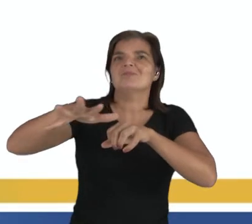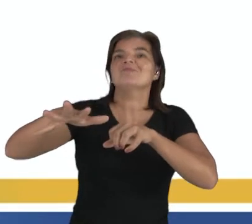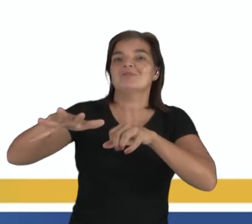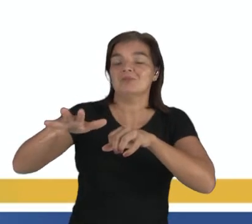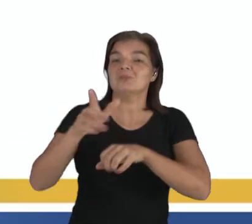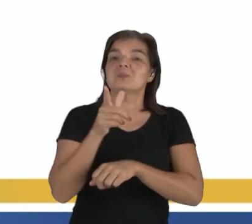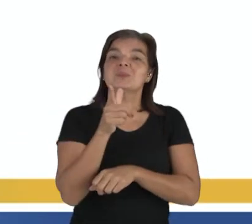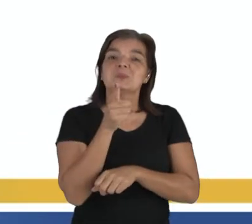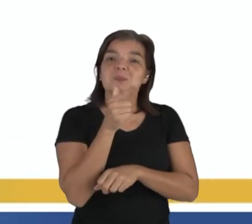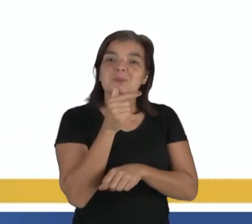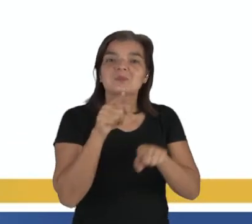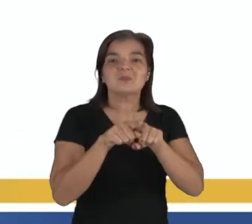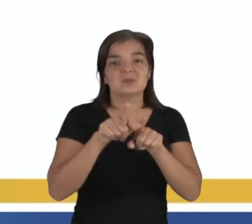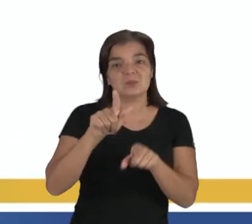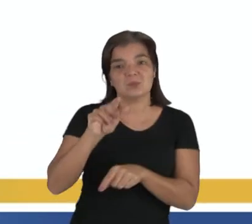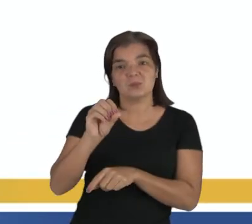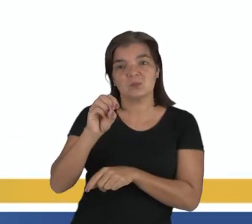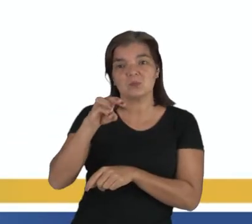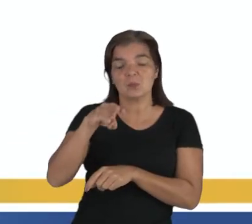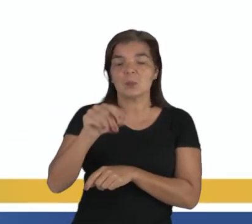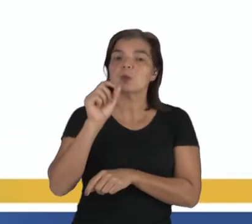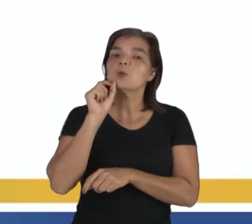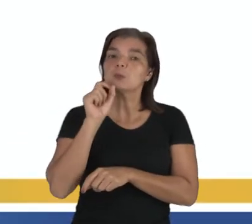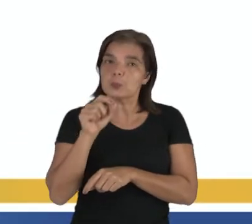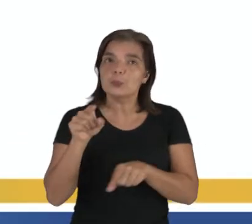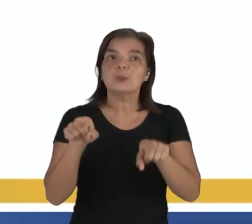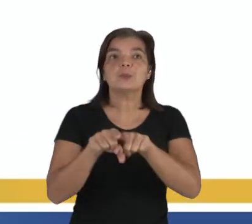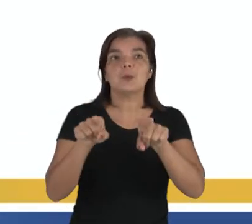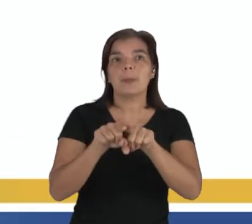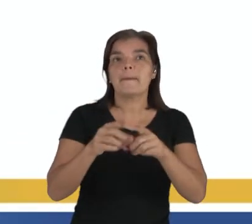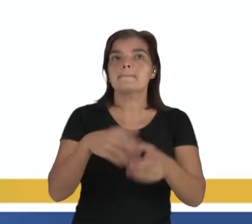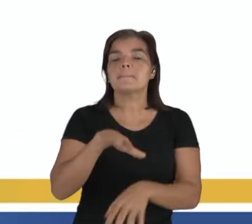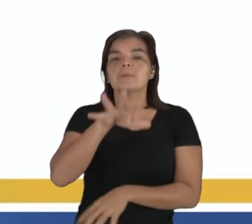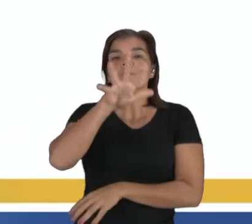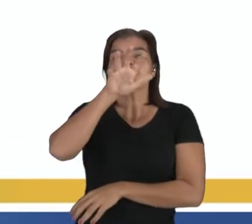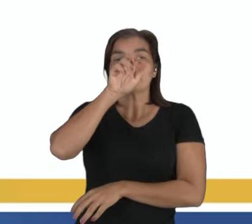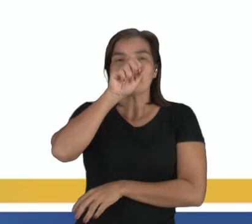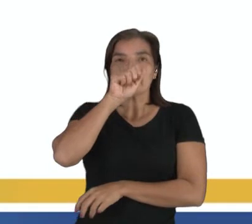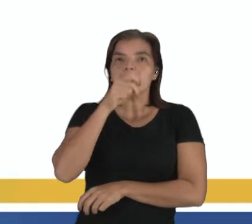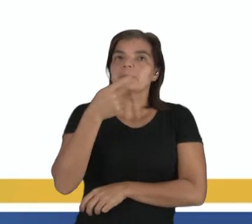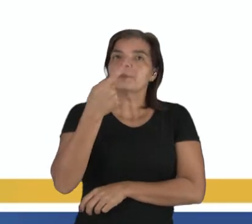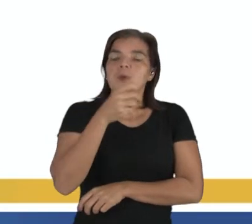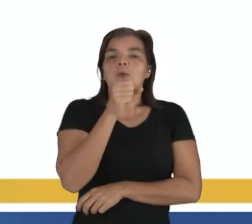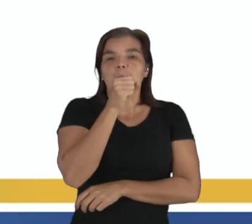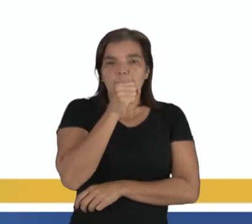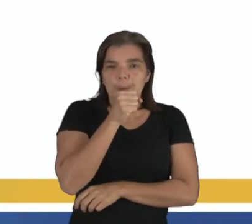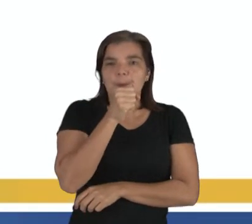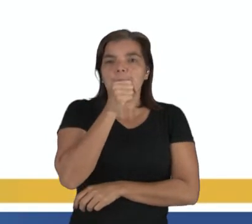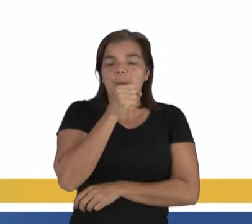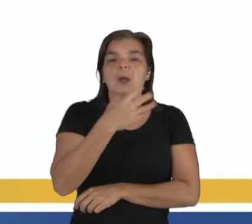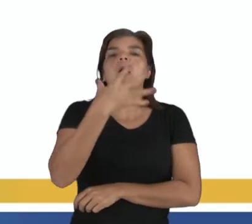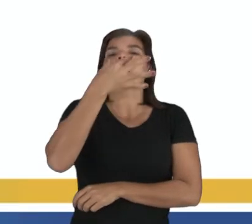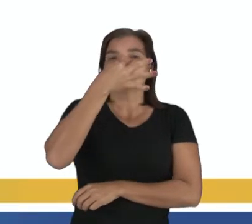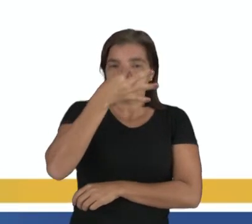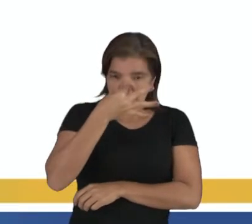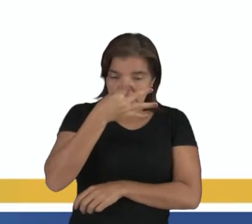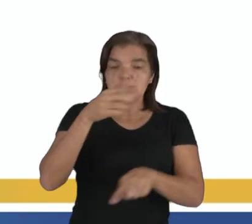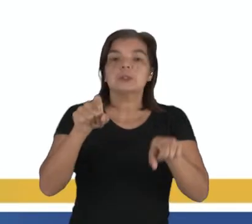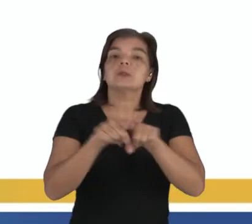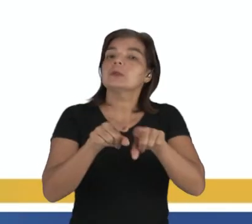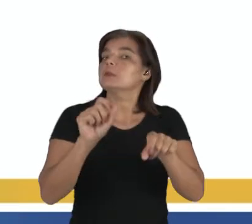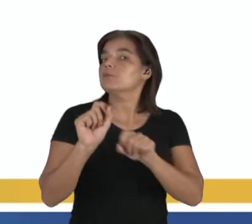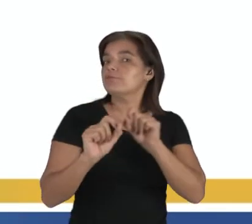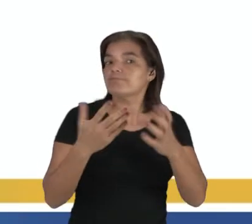bordo do líquido e da gosma que cuspimos ou exalamos ao falar, tossir, espirrar